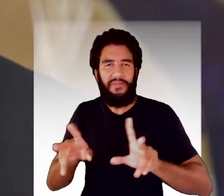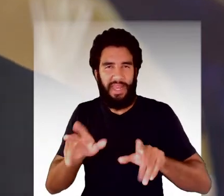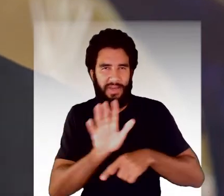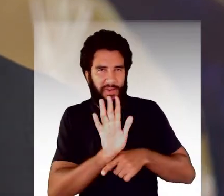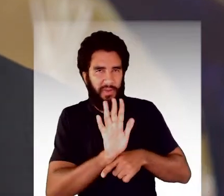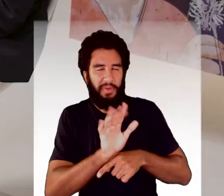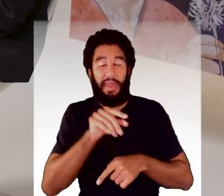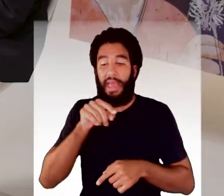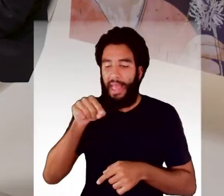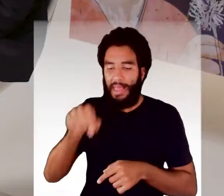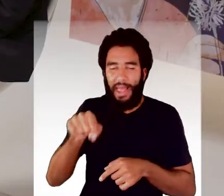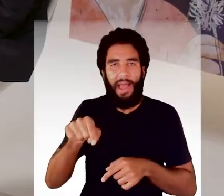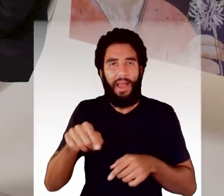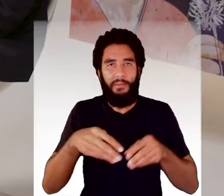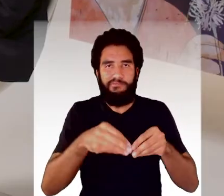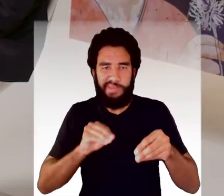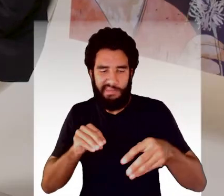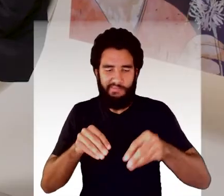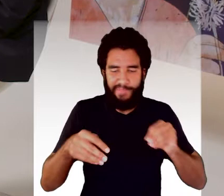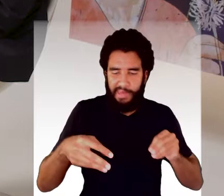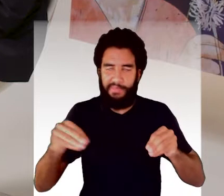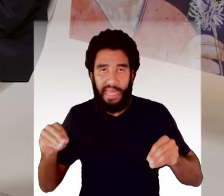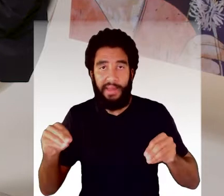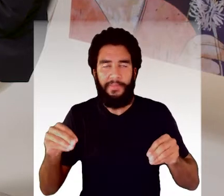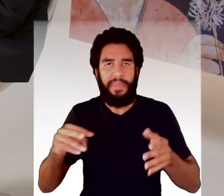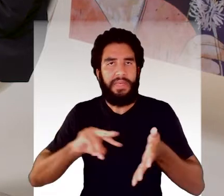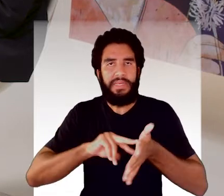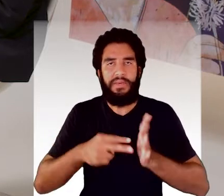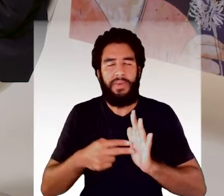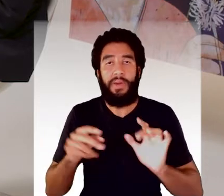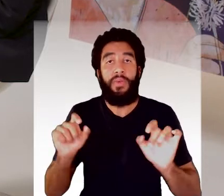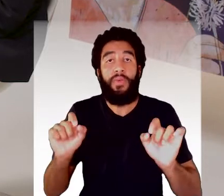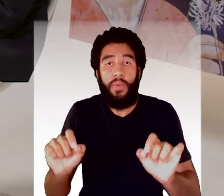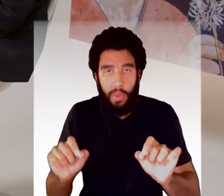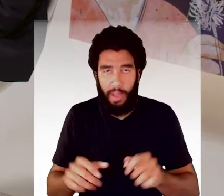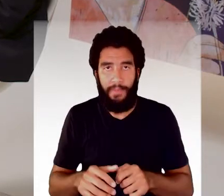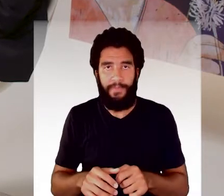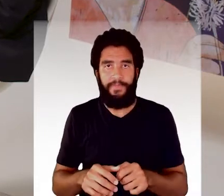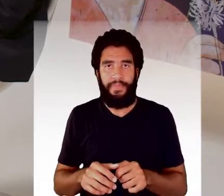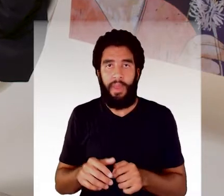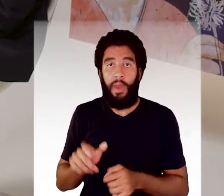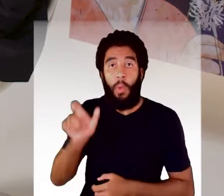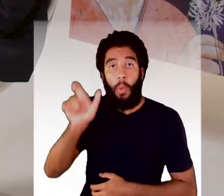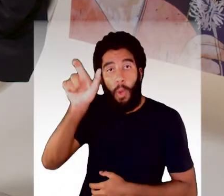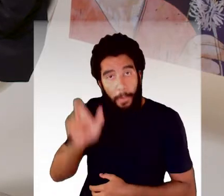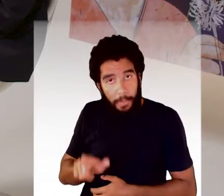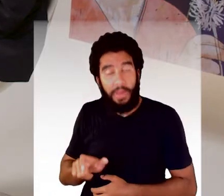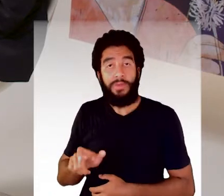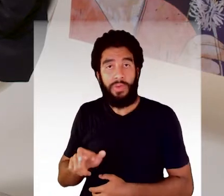contrário do que se vê no filme do Chaplin, no Tempos Modernos, aqui é uma linha de desmontagem.